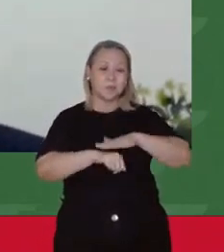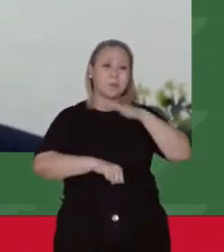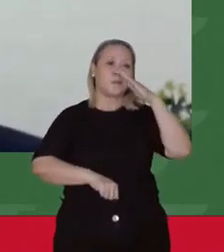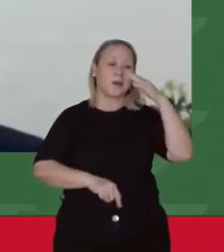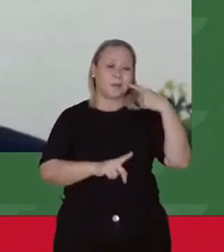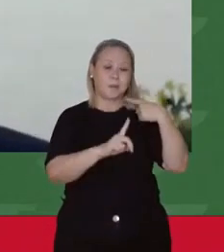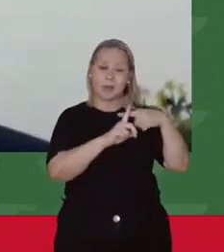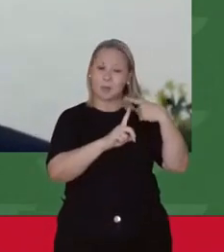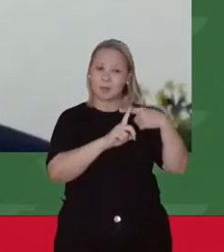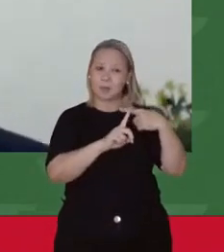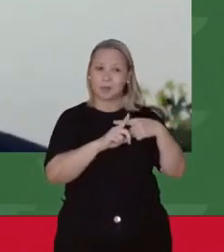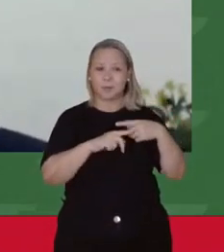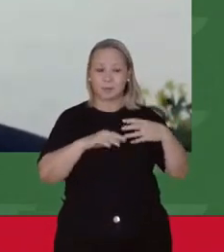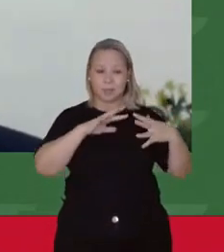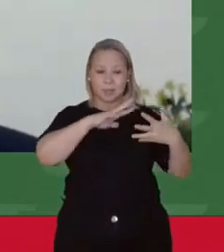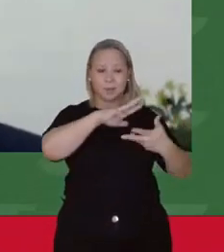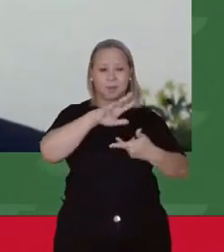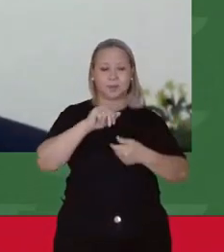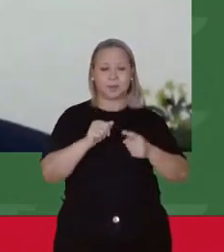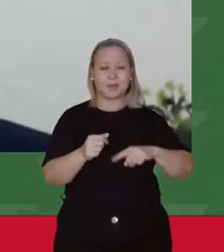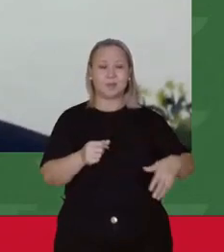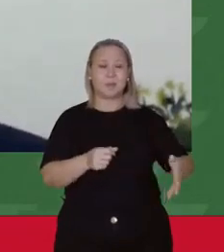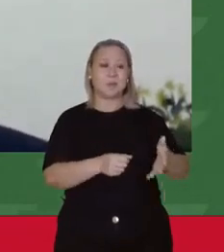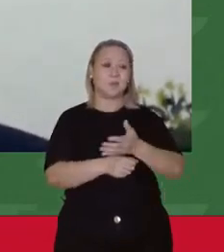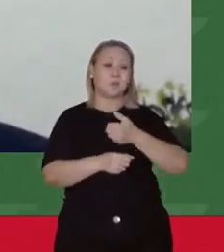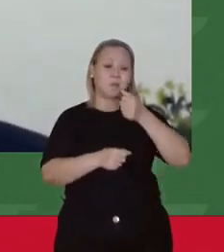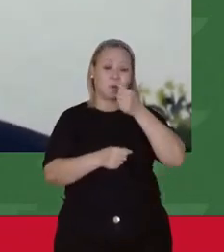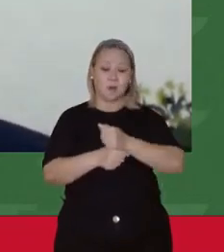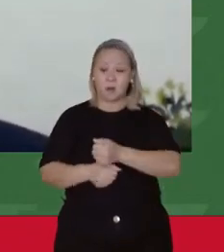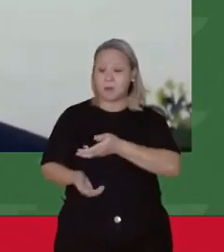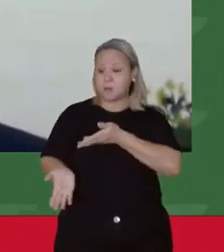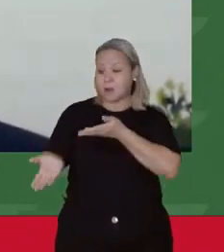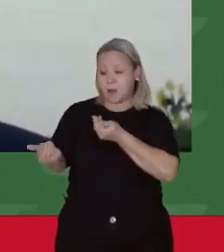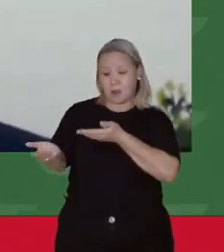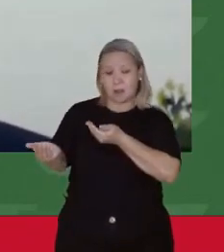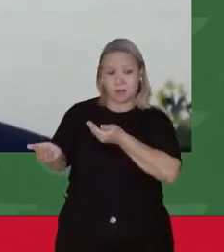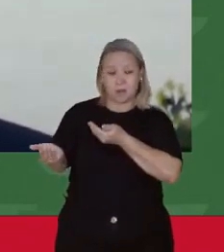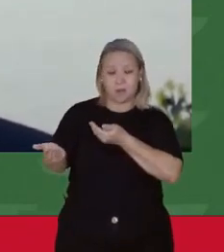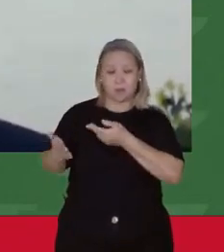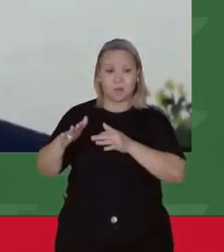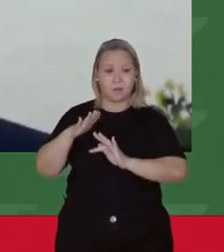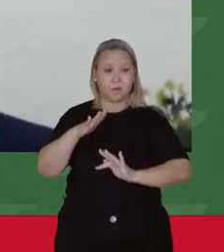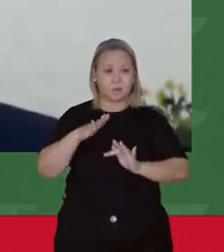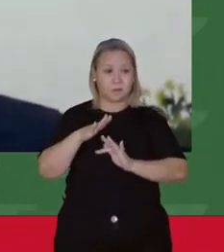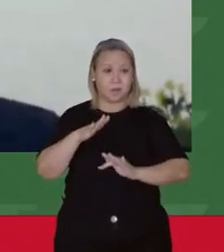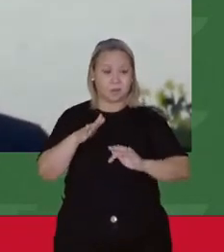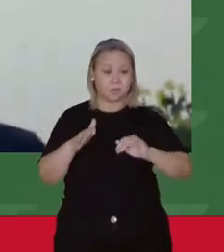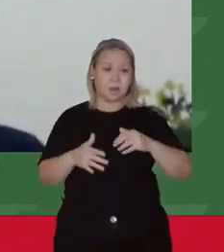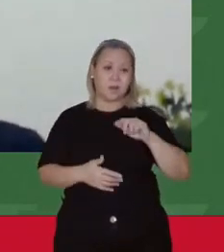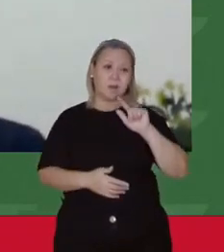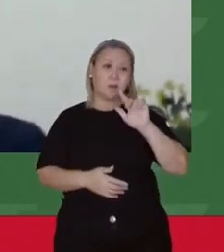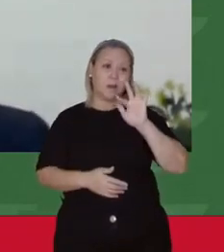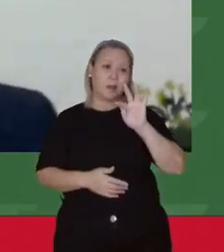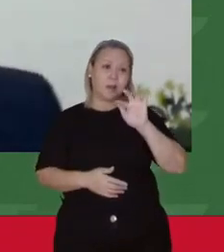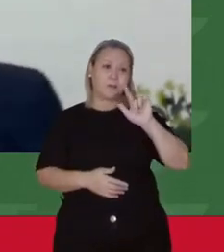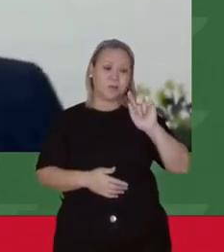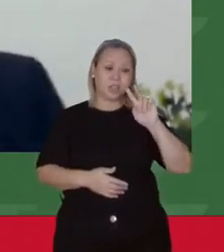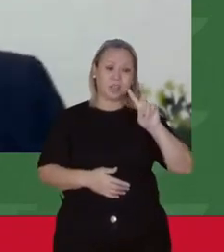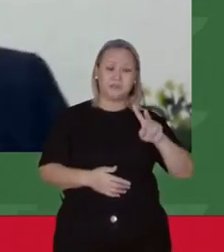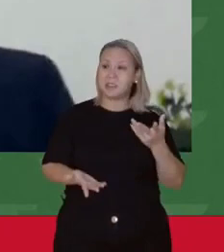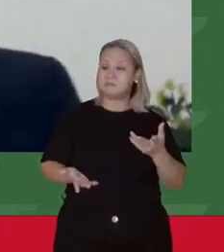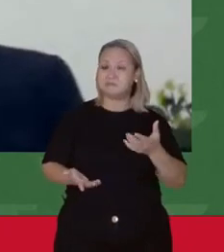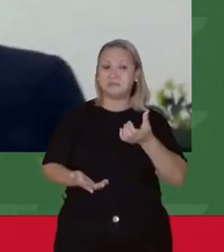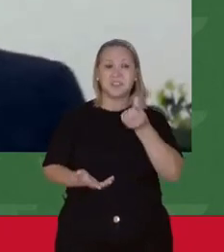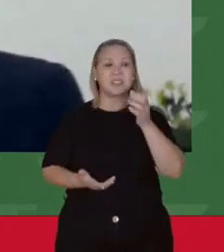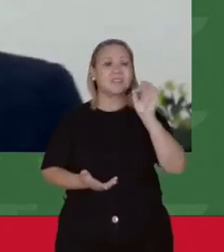Terra. E depois do golpe, a juventude, de acordo com a Fundação Getúlio Vargas, 60% dos jovens querem ir embora do Brasil. Então é um